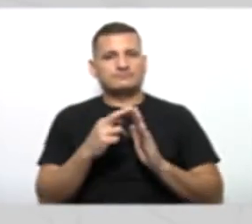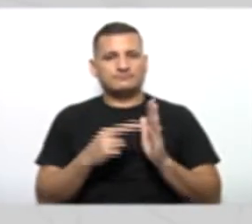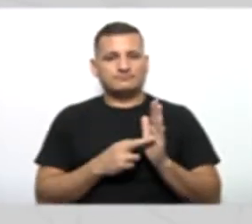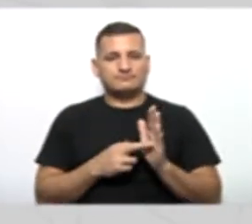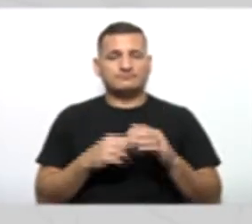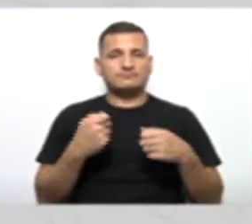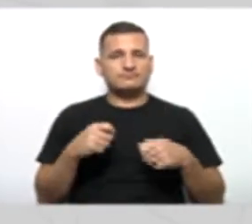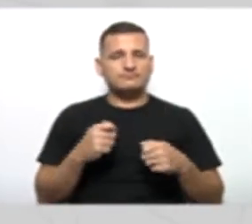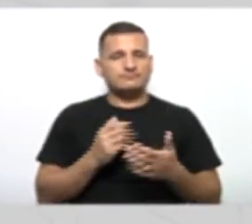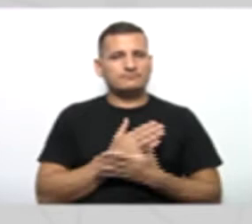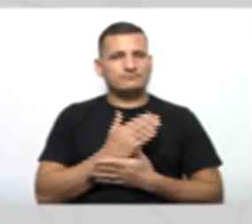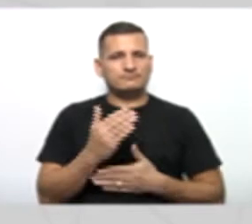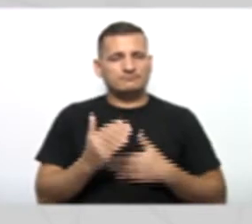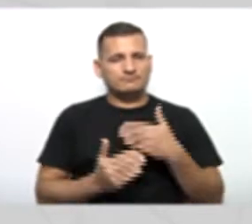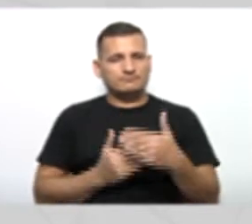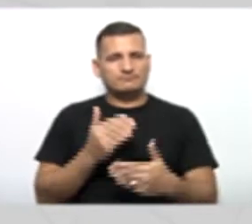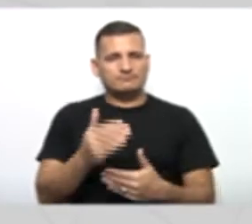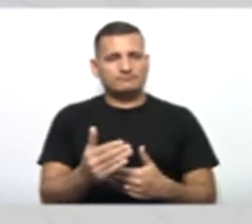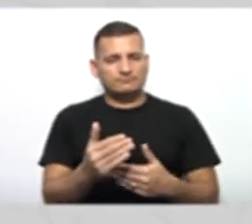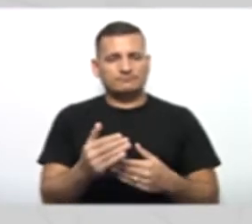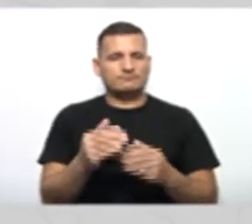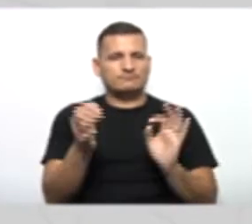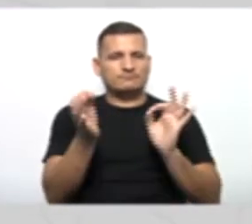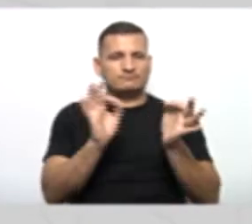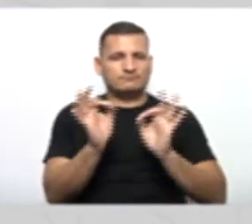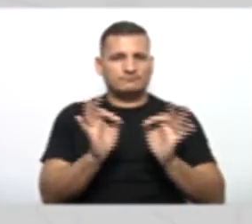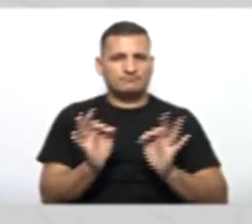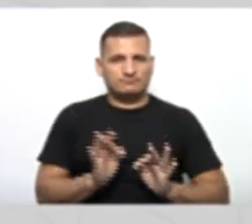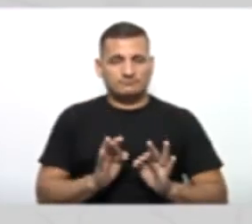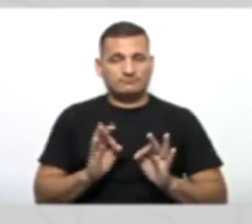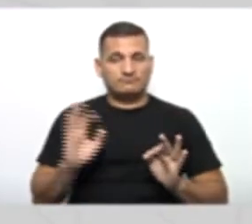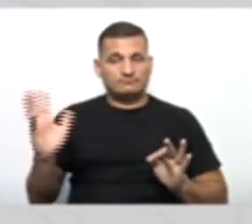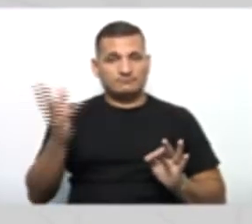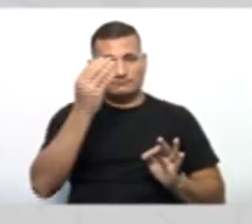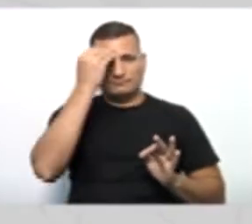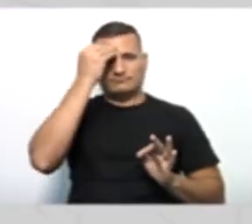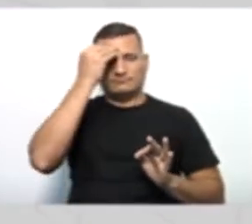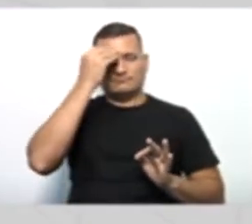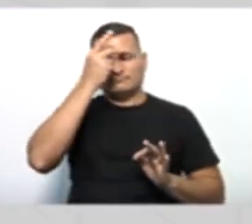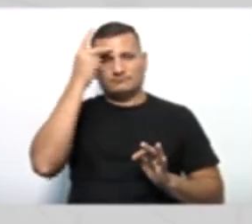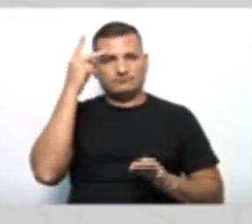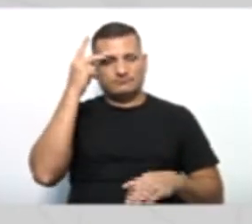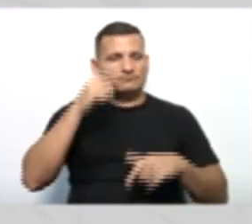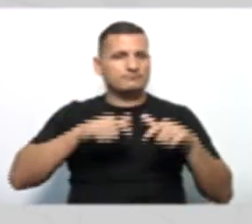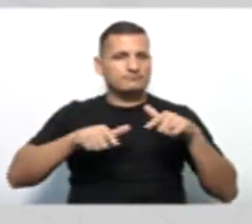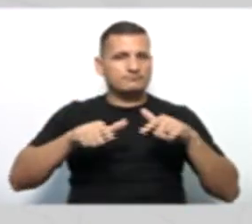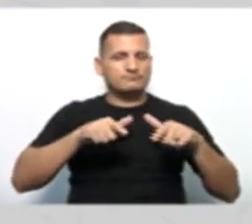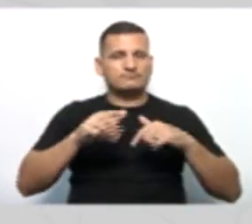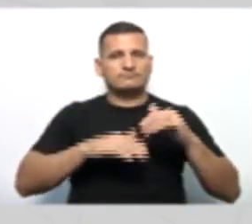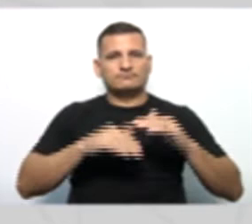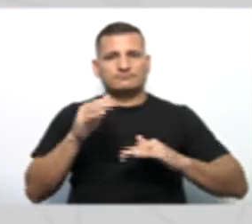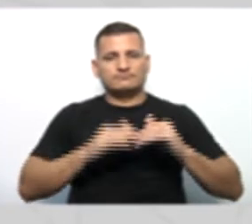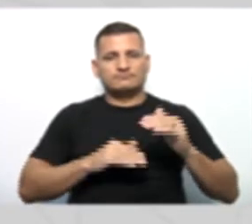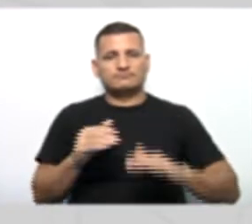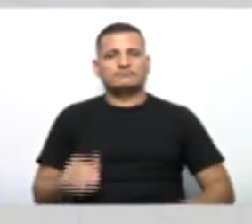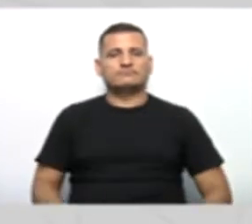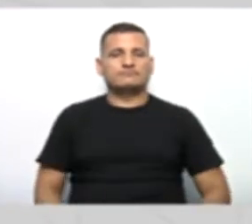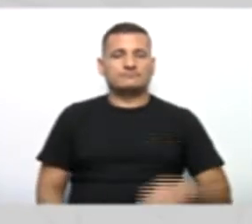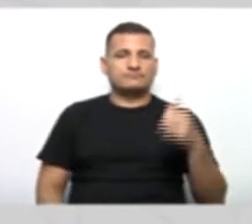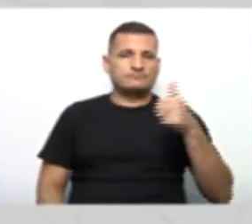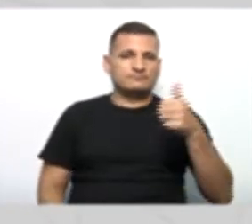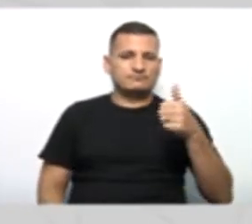necessária alguns passos para que possa ser construído e assumir por todas as pessoas do grupo de trabalho primeiro passo